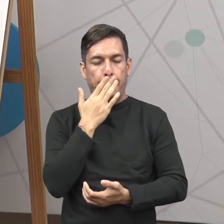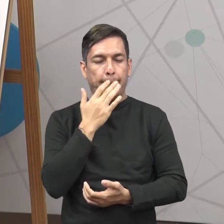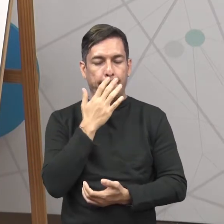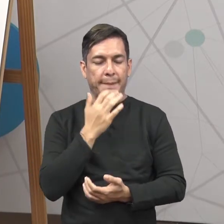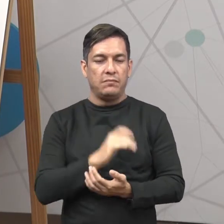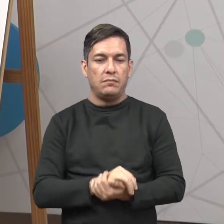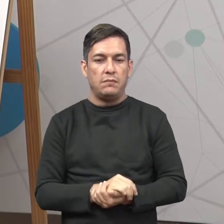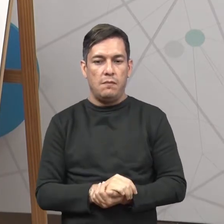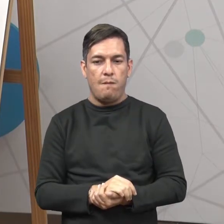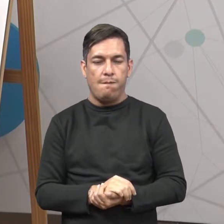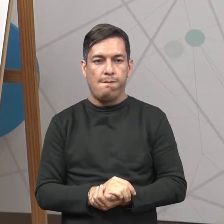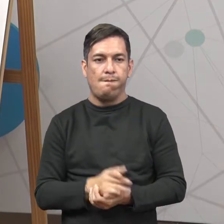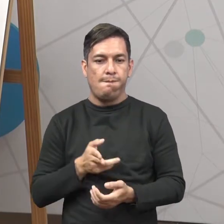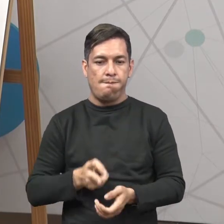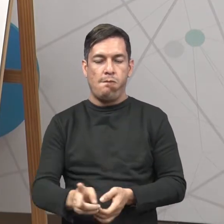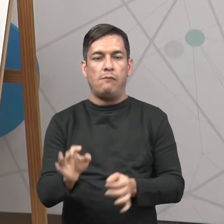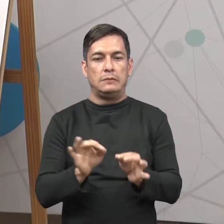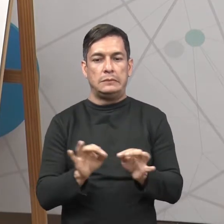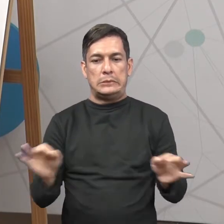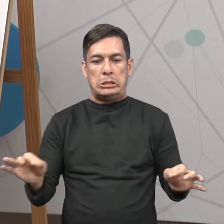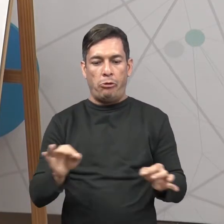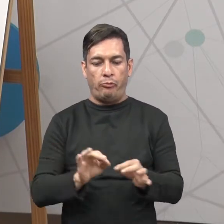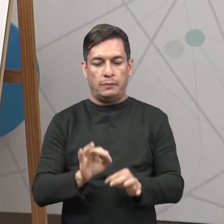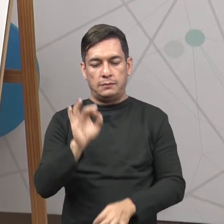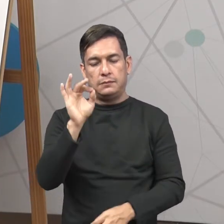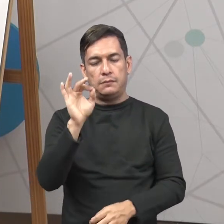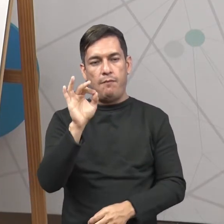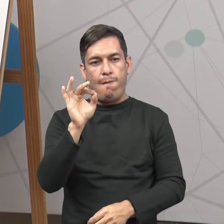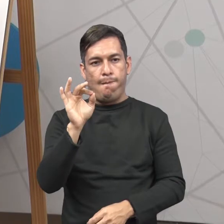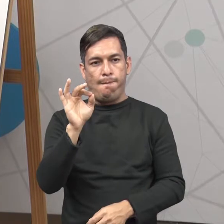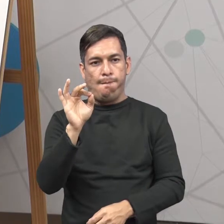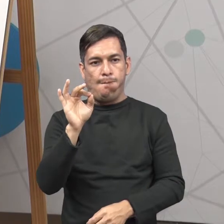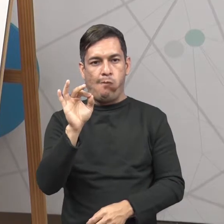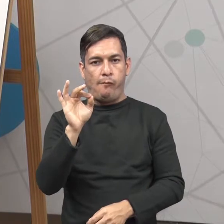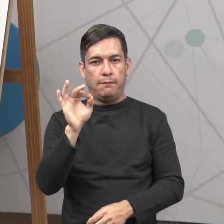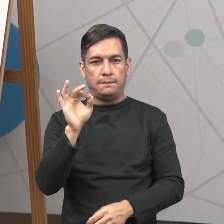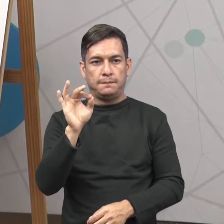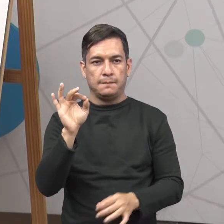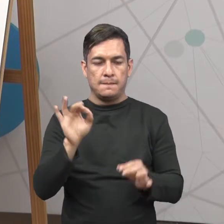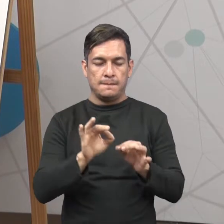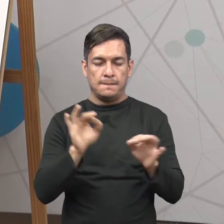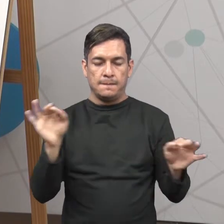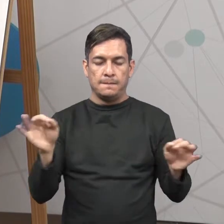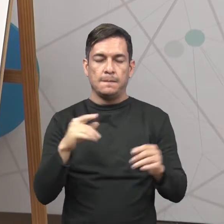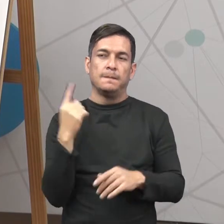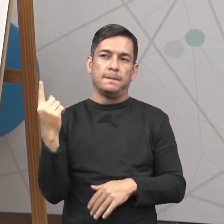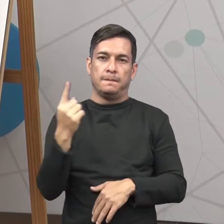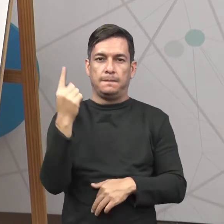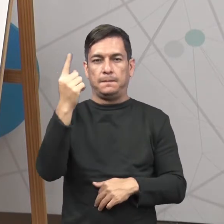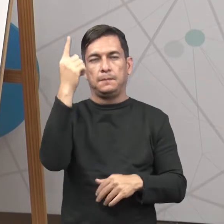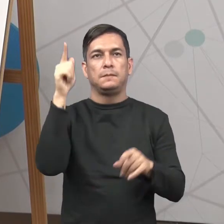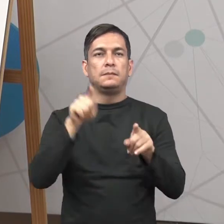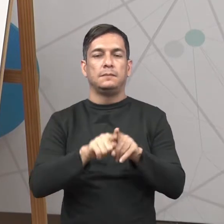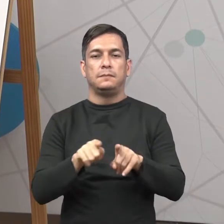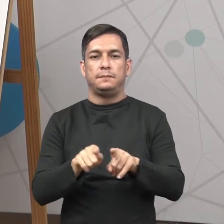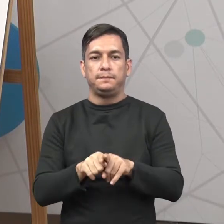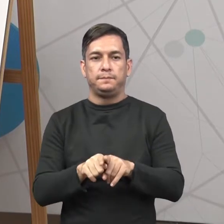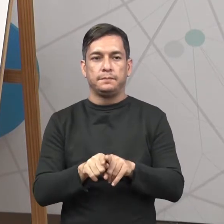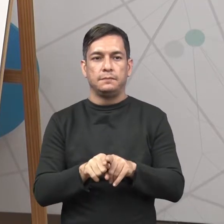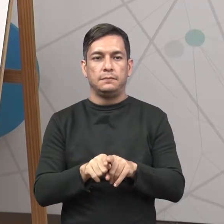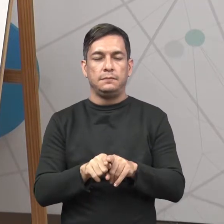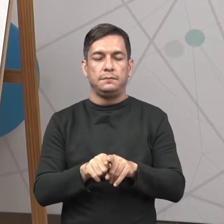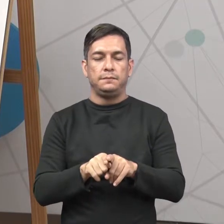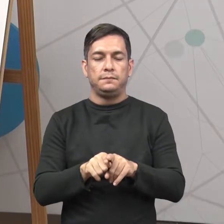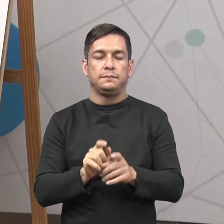E ela continuou medindo a largura, medindo a altura com